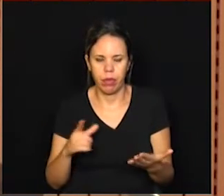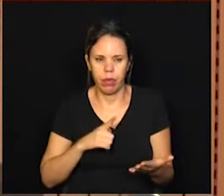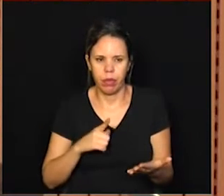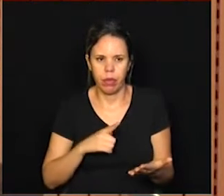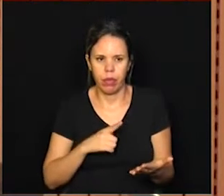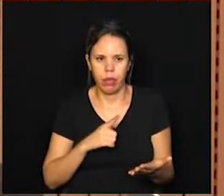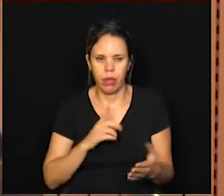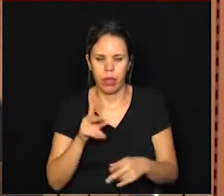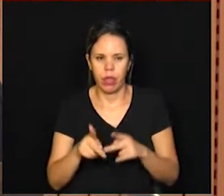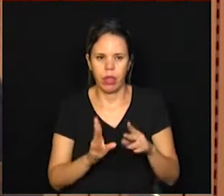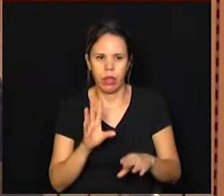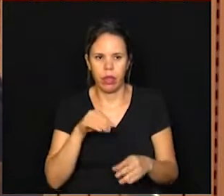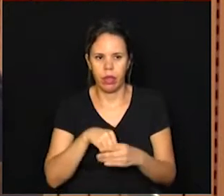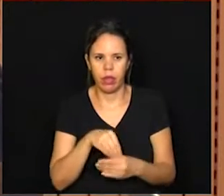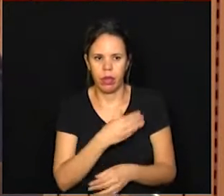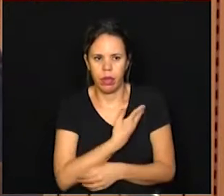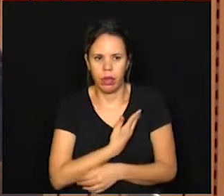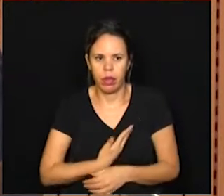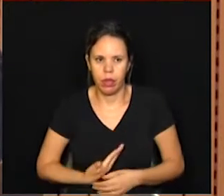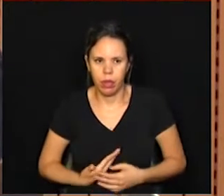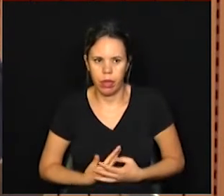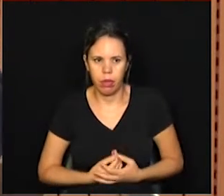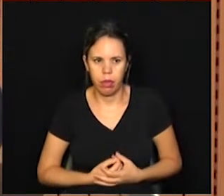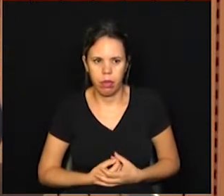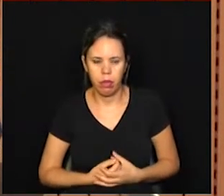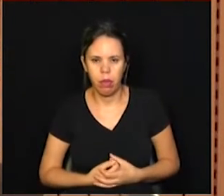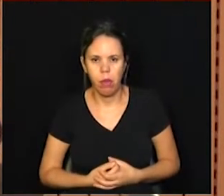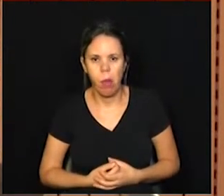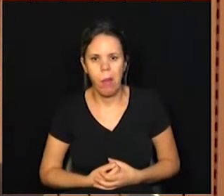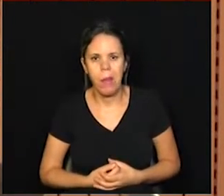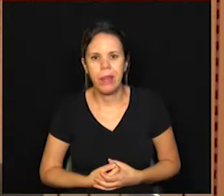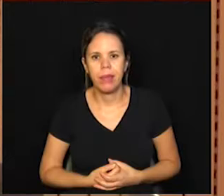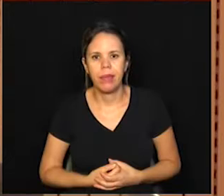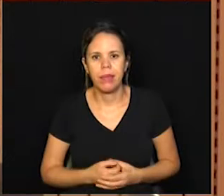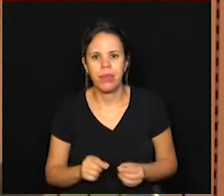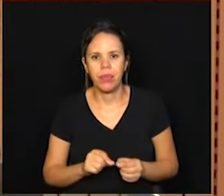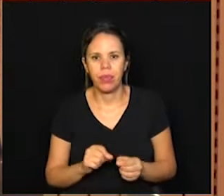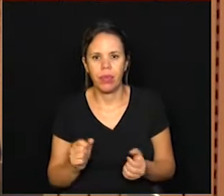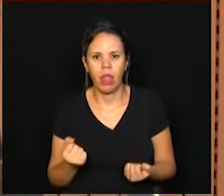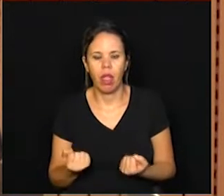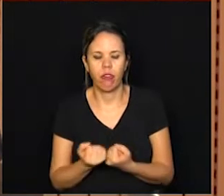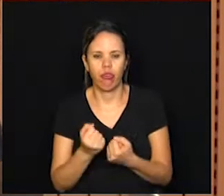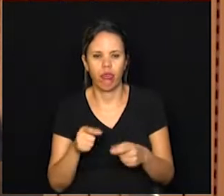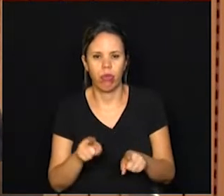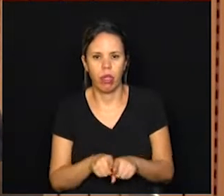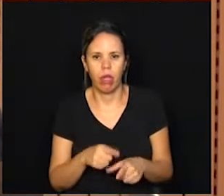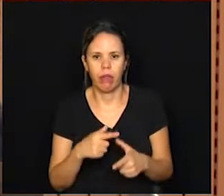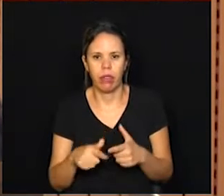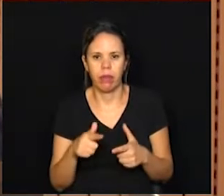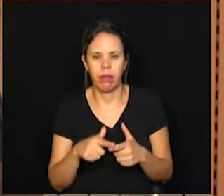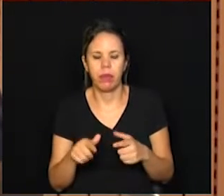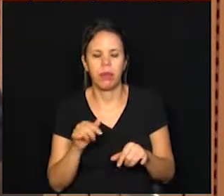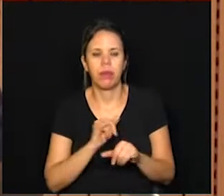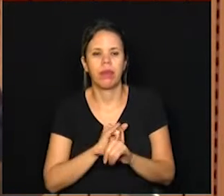de dentro do governo que fomentava esse tipo de